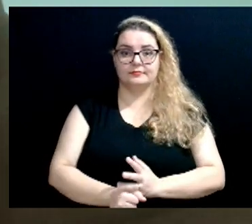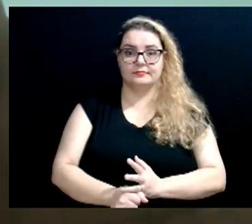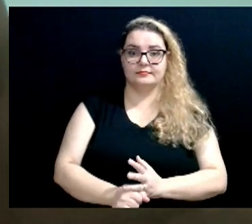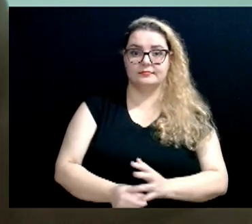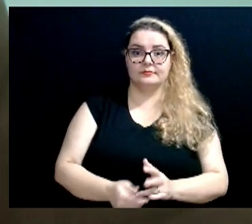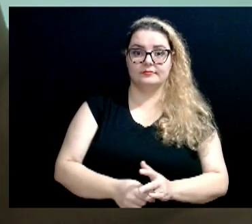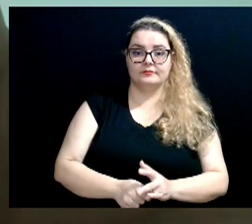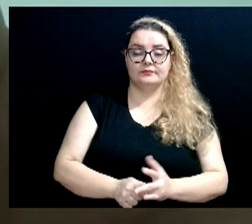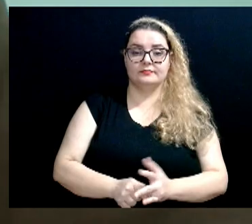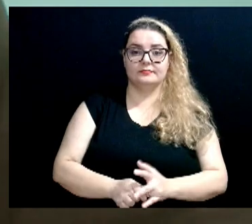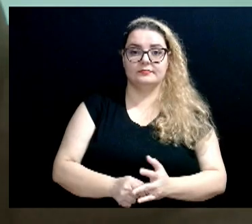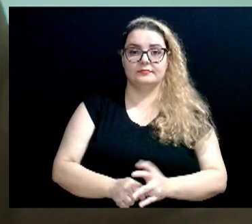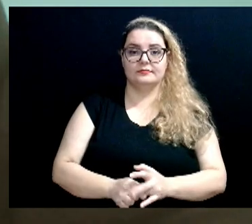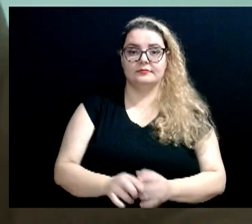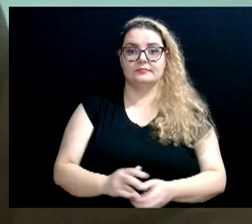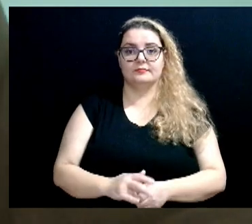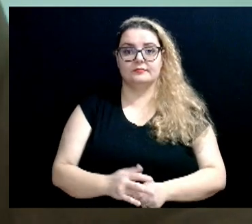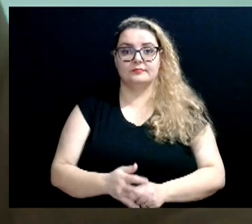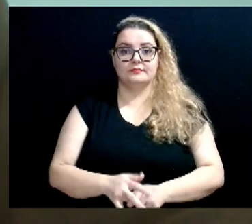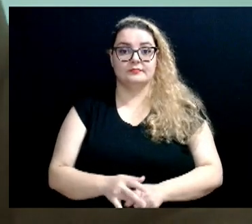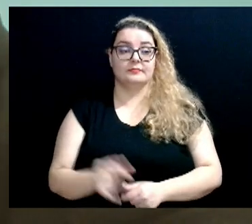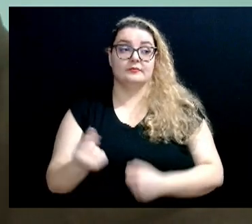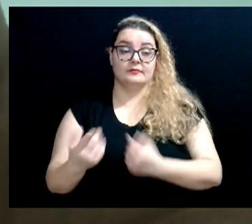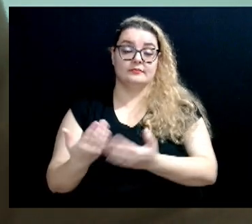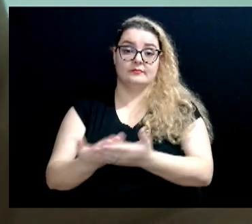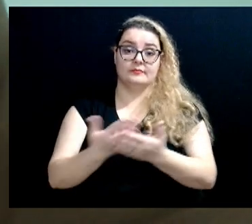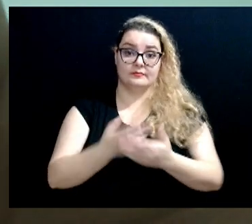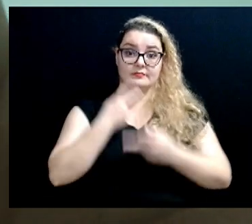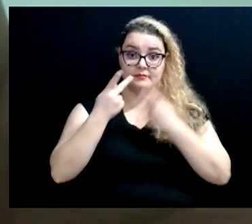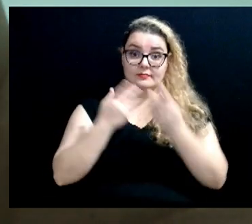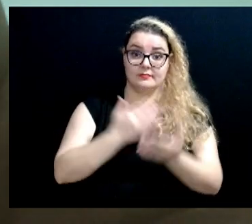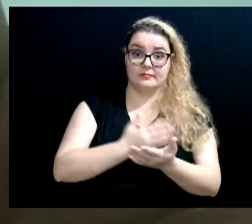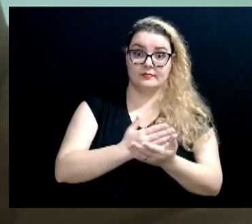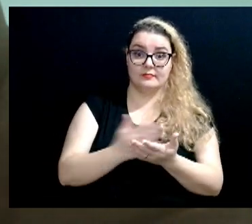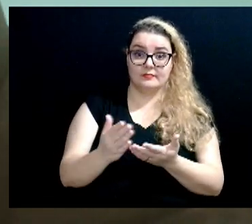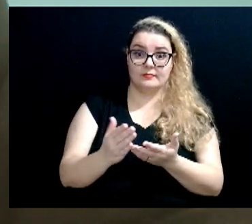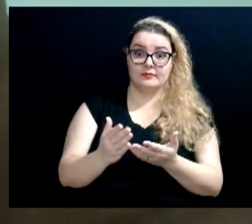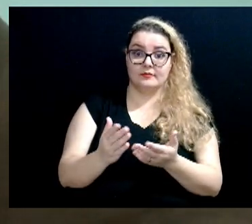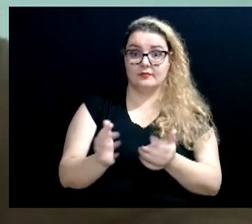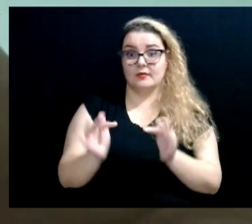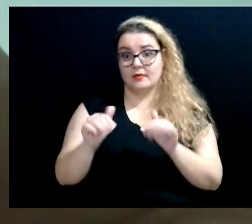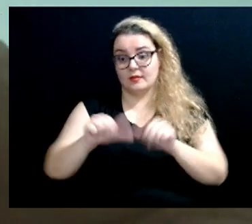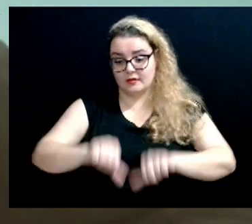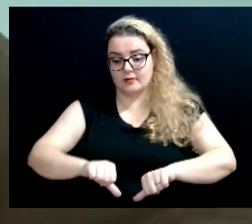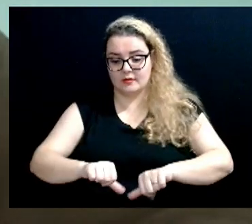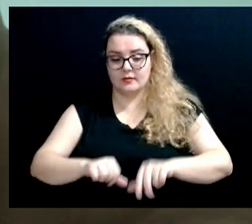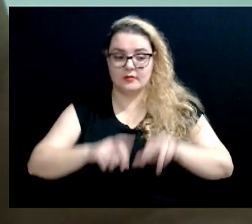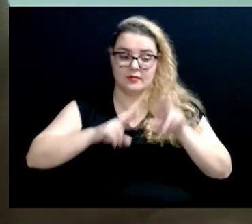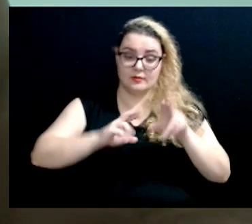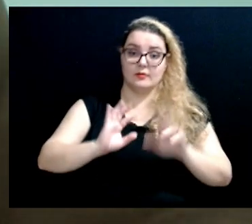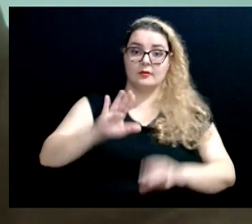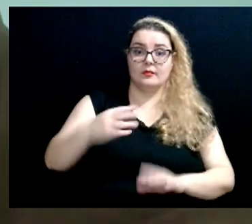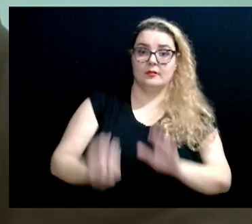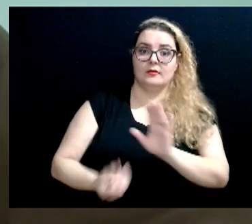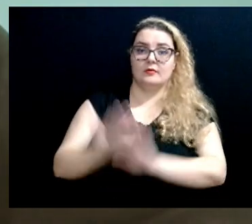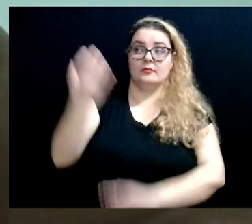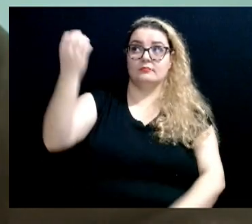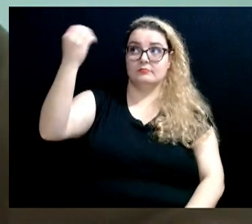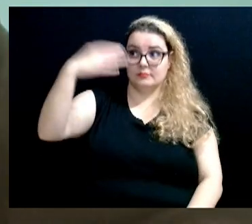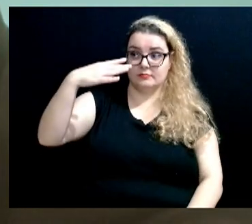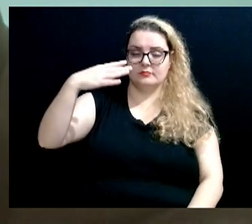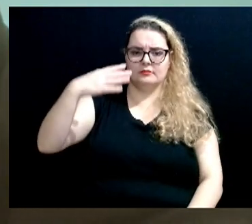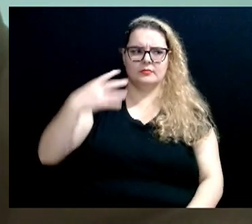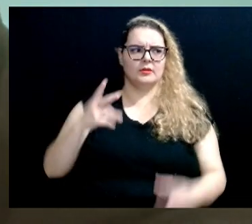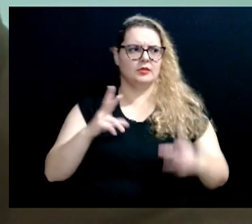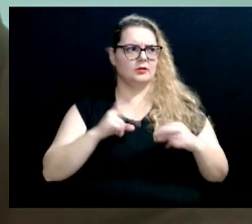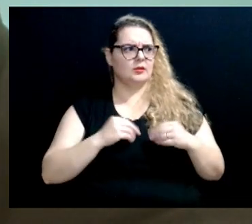alguns estudiosos, né, que falam que o sono começou a piorar quando alguém criou a luz elétrica. Aí você fala assim, puxa vida, como é que pode ter piorado alguma